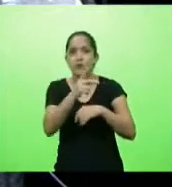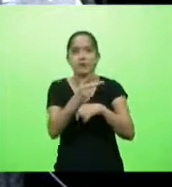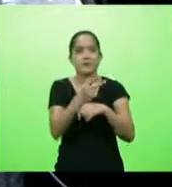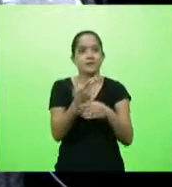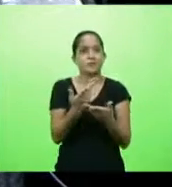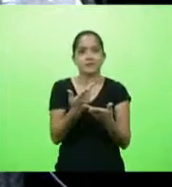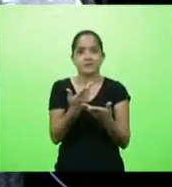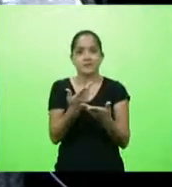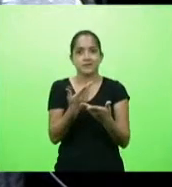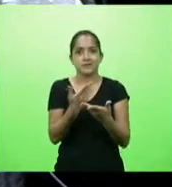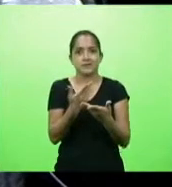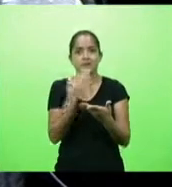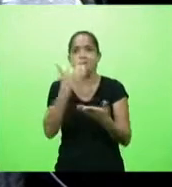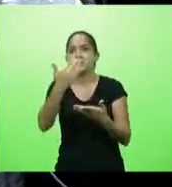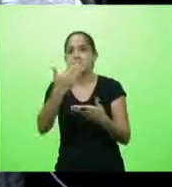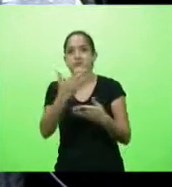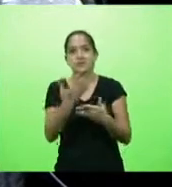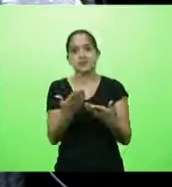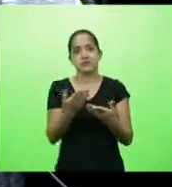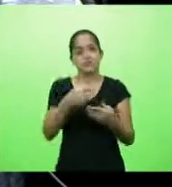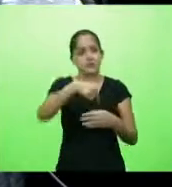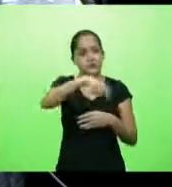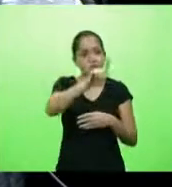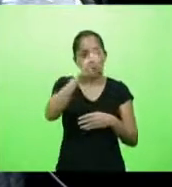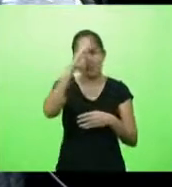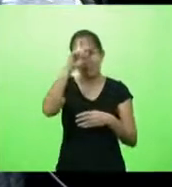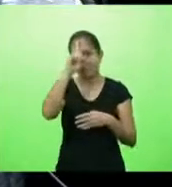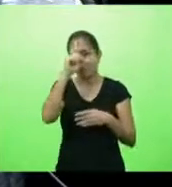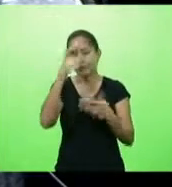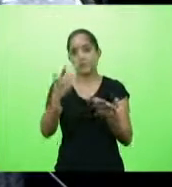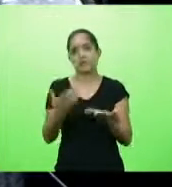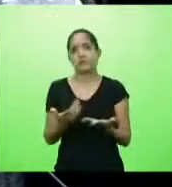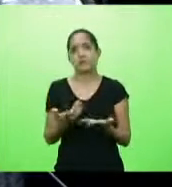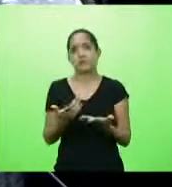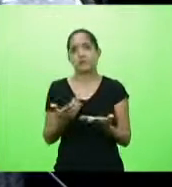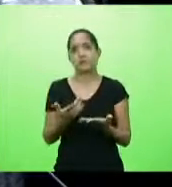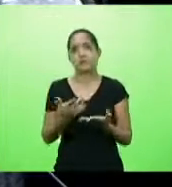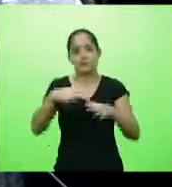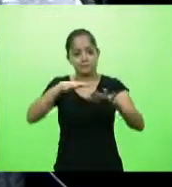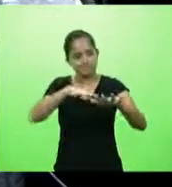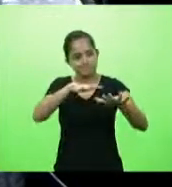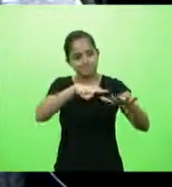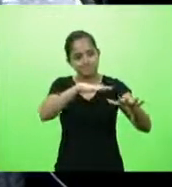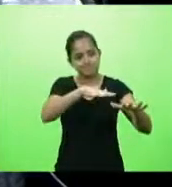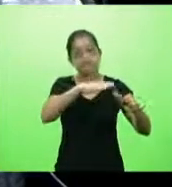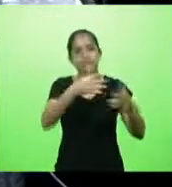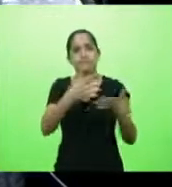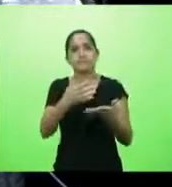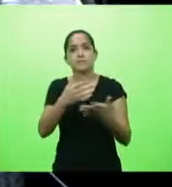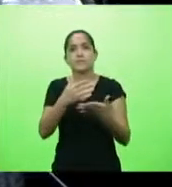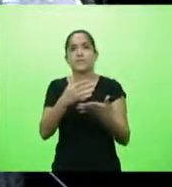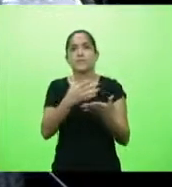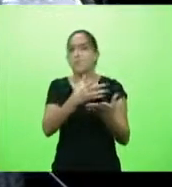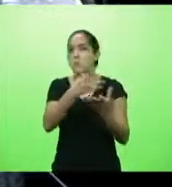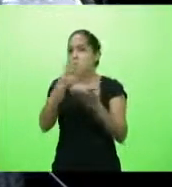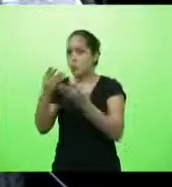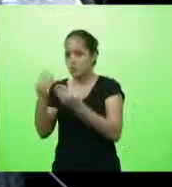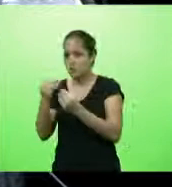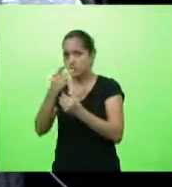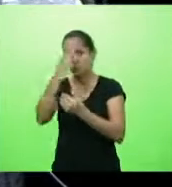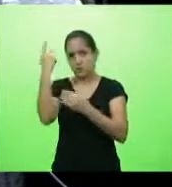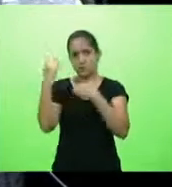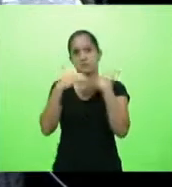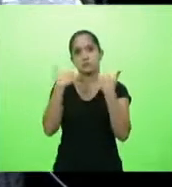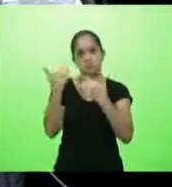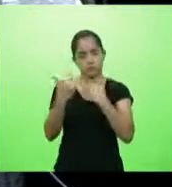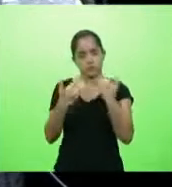E teve uma militância em favor desse tipo de medida. mataram muita gente. Esses sim são os